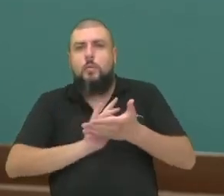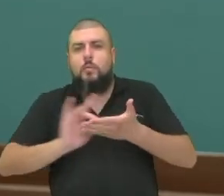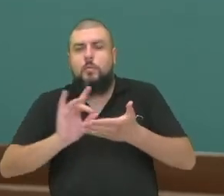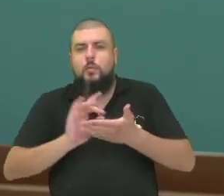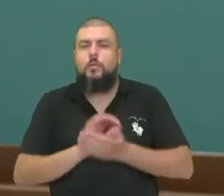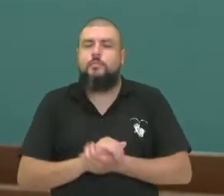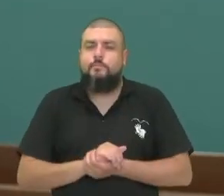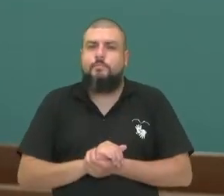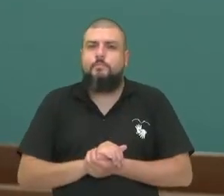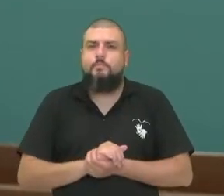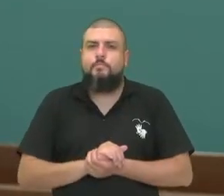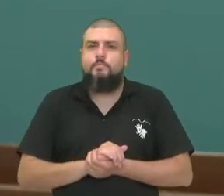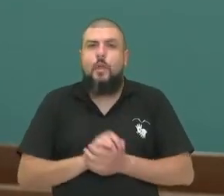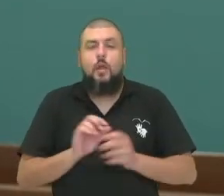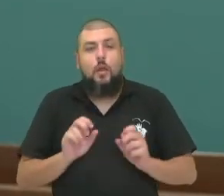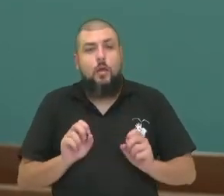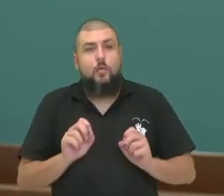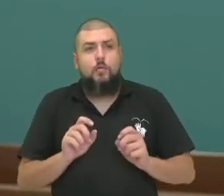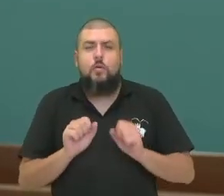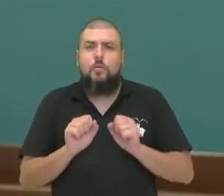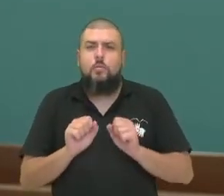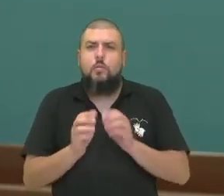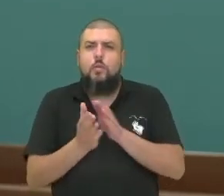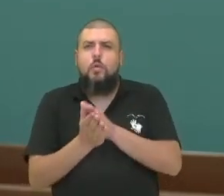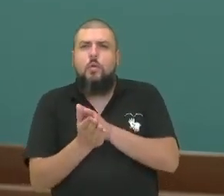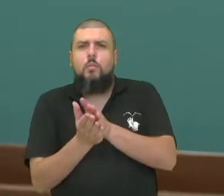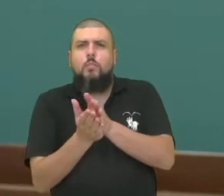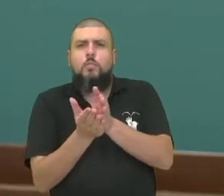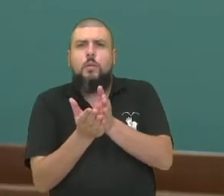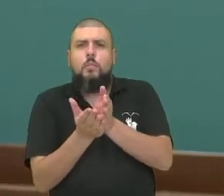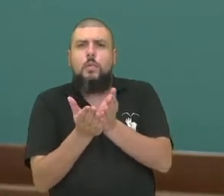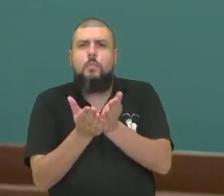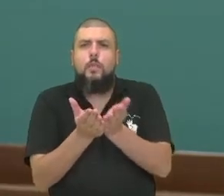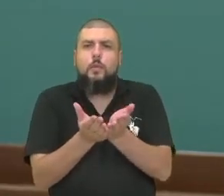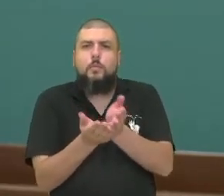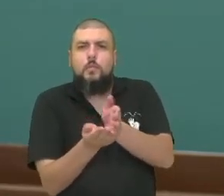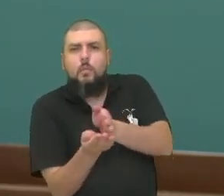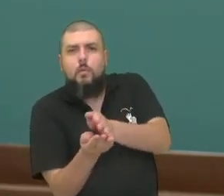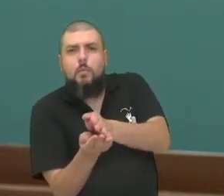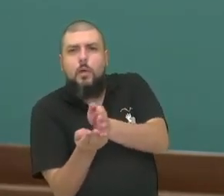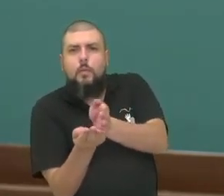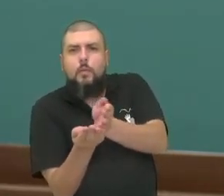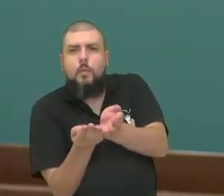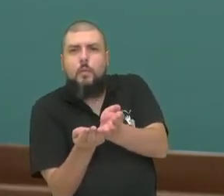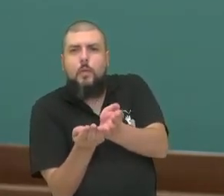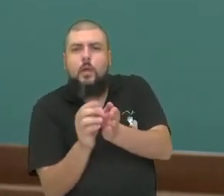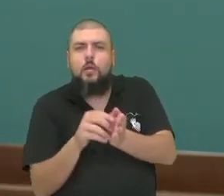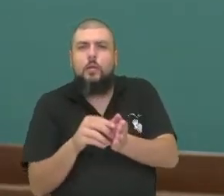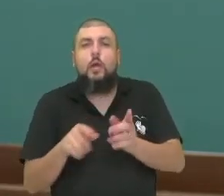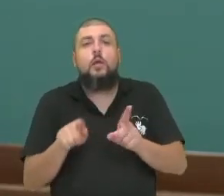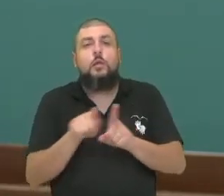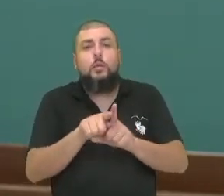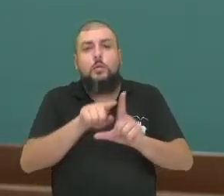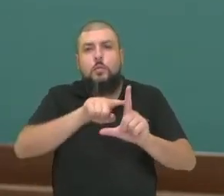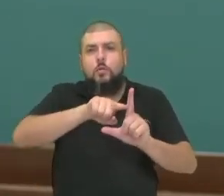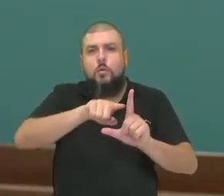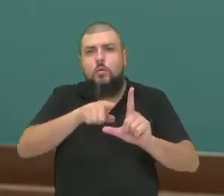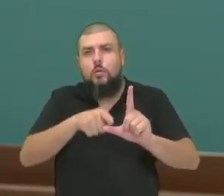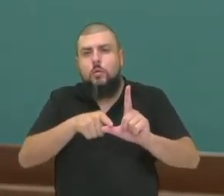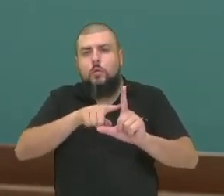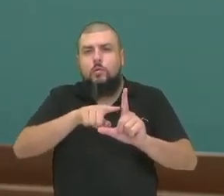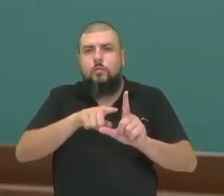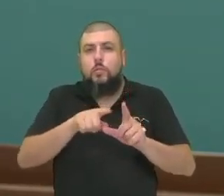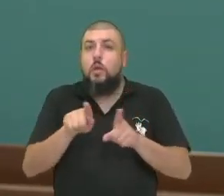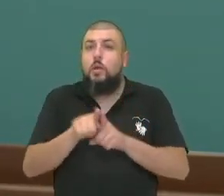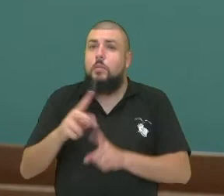então assim ele pode ficar nessa abertura e cada verdura ela vai vir ficar um ângulo isso mesmo a tesoura também ela tem